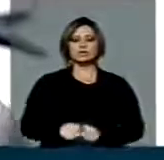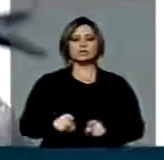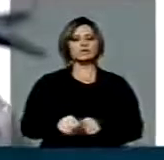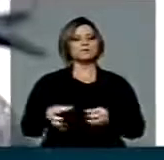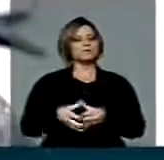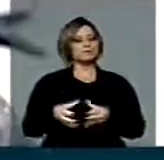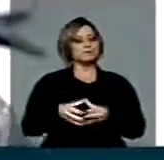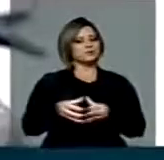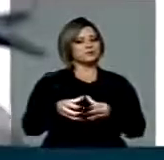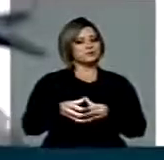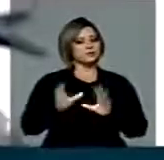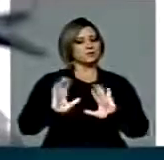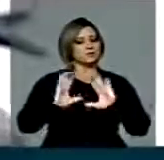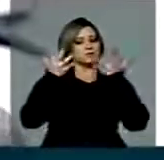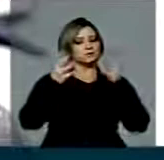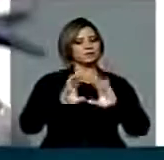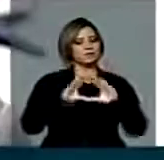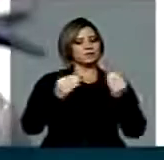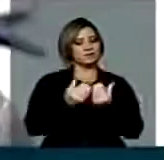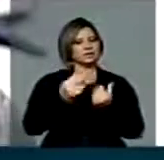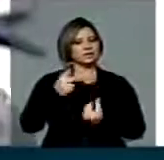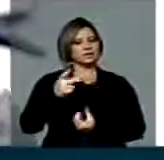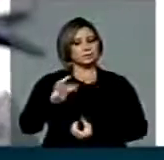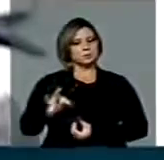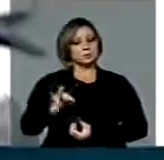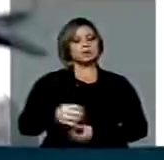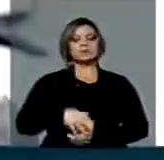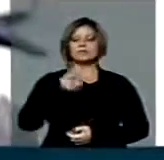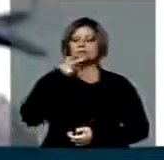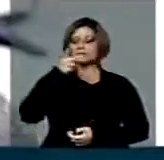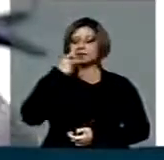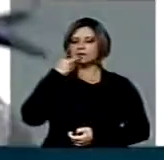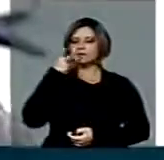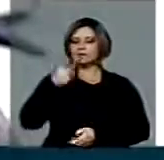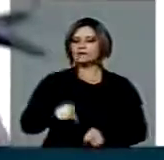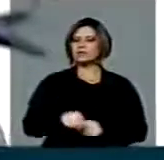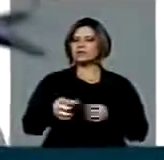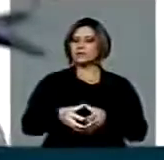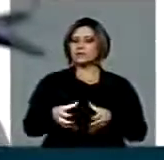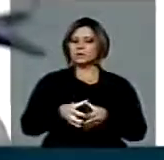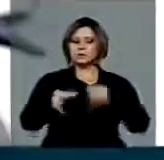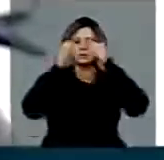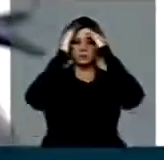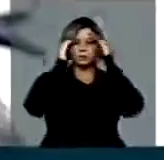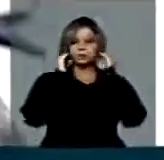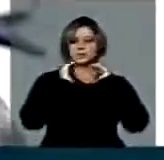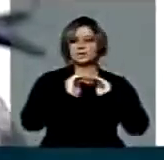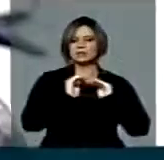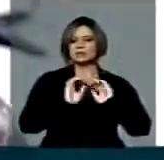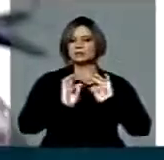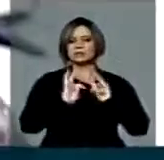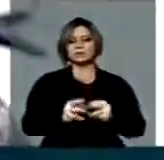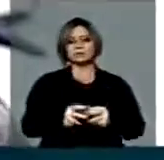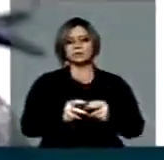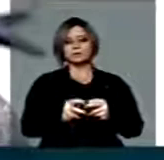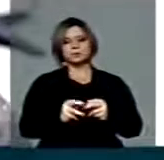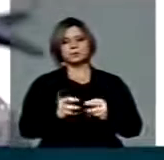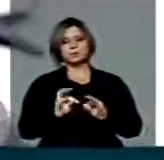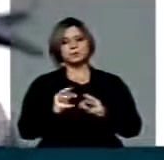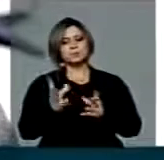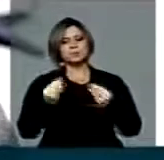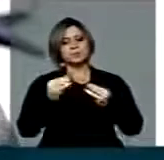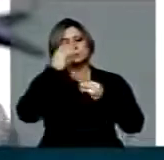dos Trabalhadores. E eu tenho dito que o Partido dos Trabalhadores é um partido que é respeitado por muitos e odiado por